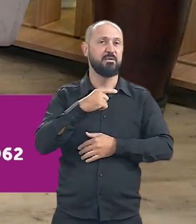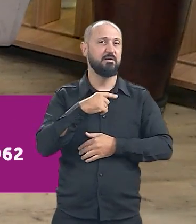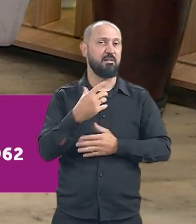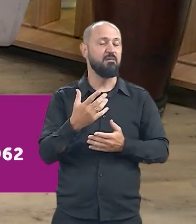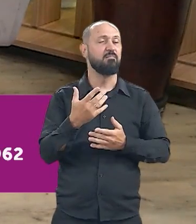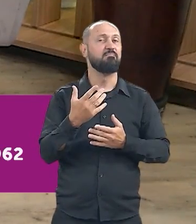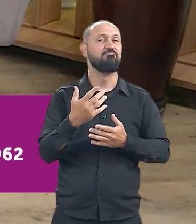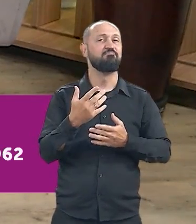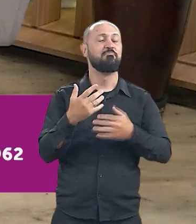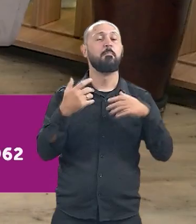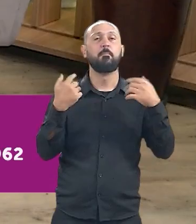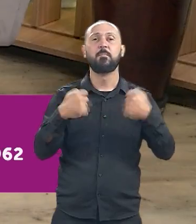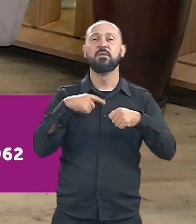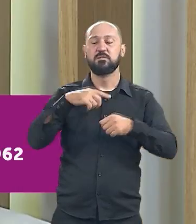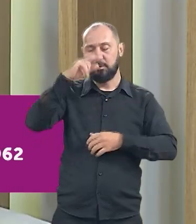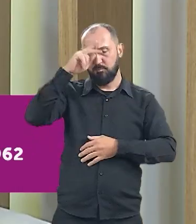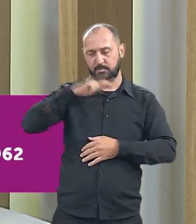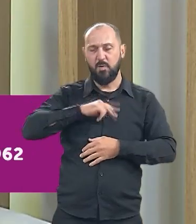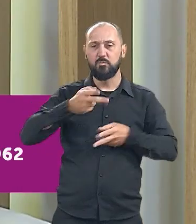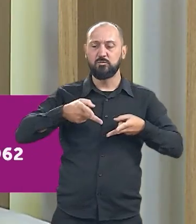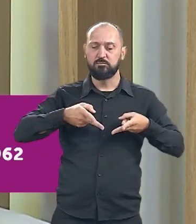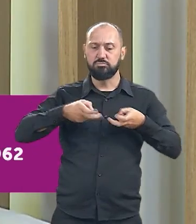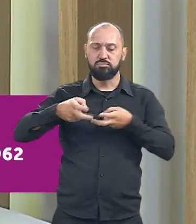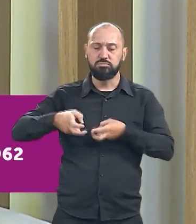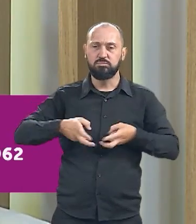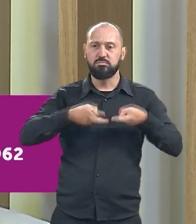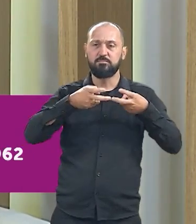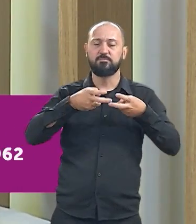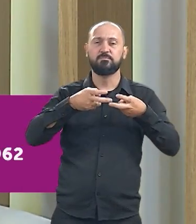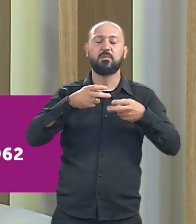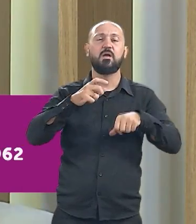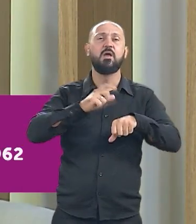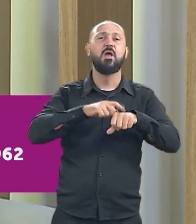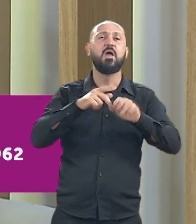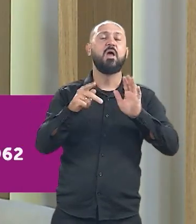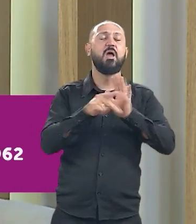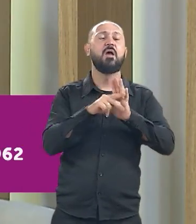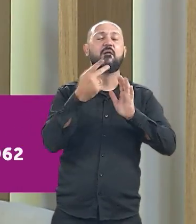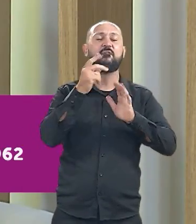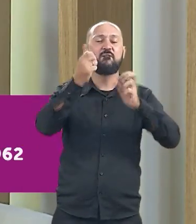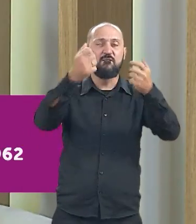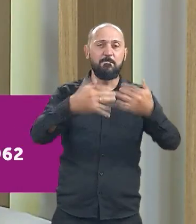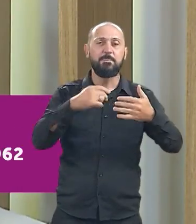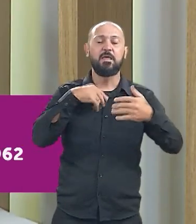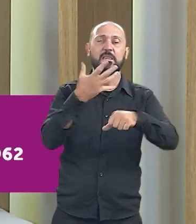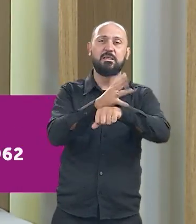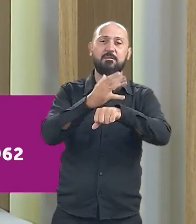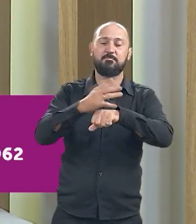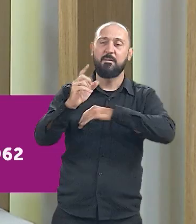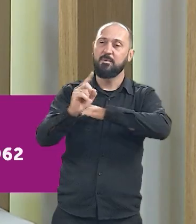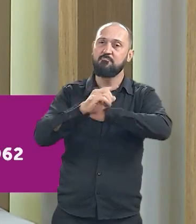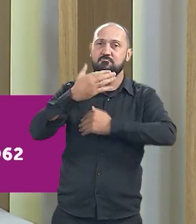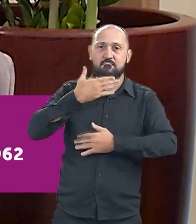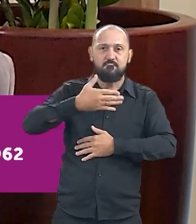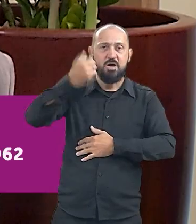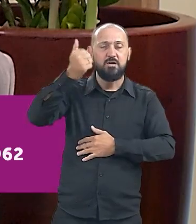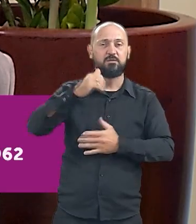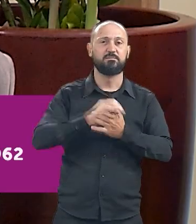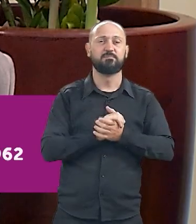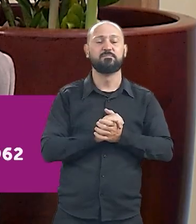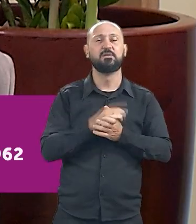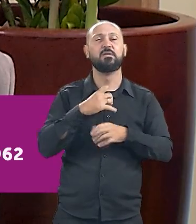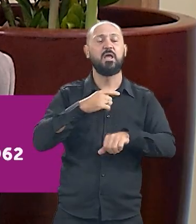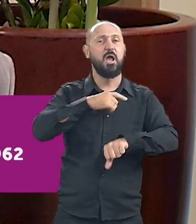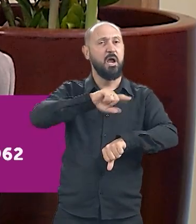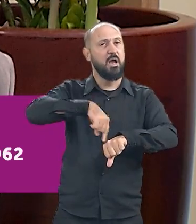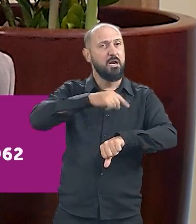também pode ir se autoconhecendo. E nós temos um preceito que fala assim, treinar para servir melhor. E tem uma carga